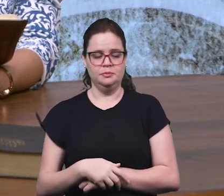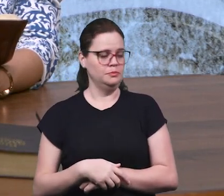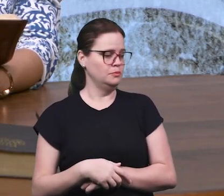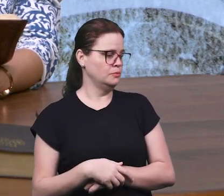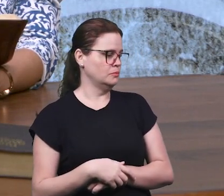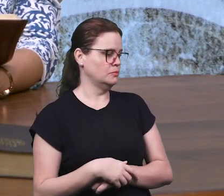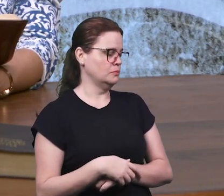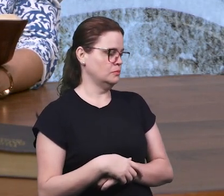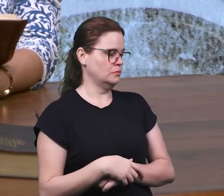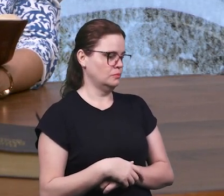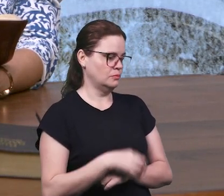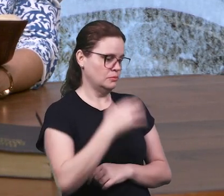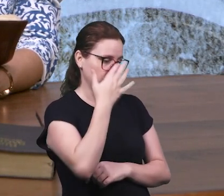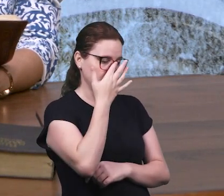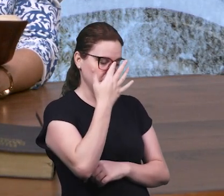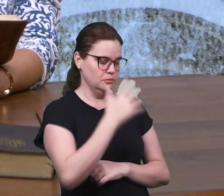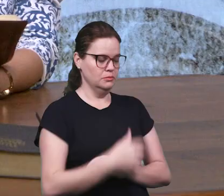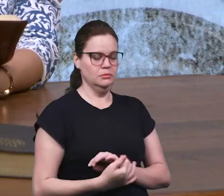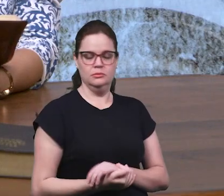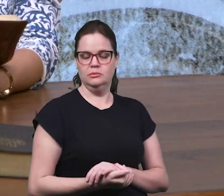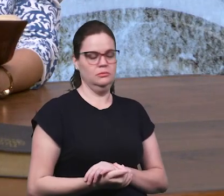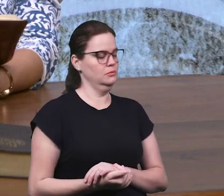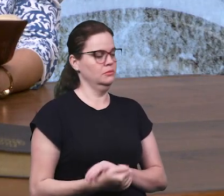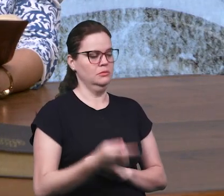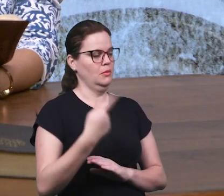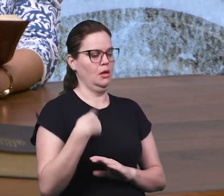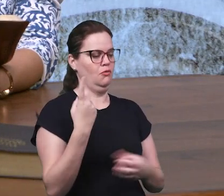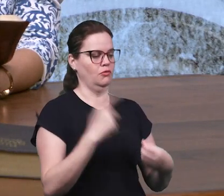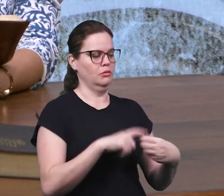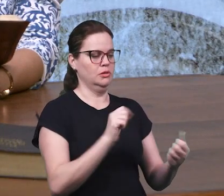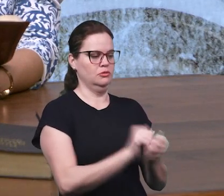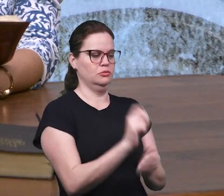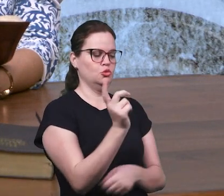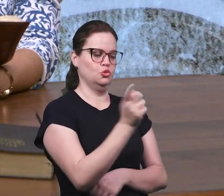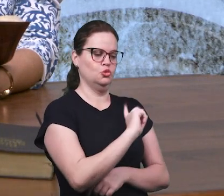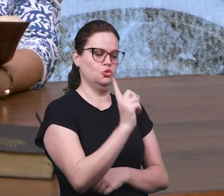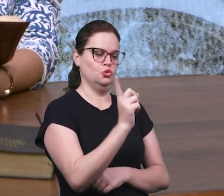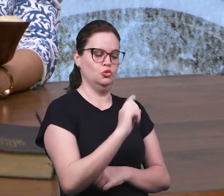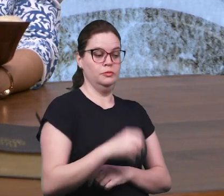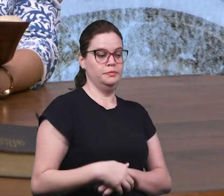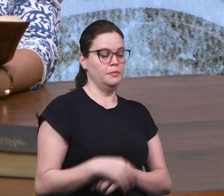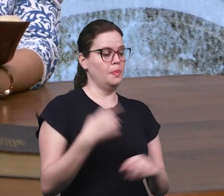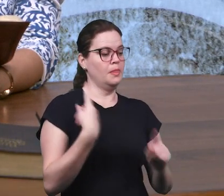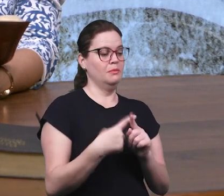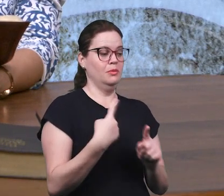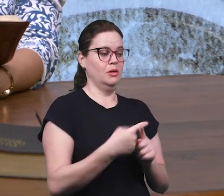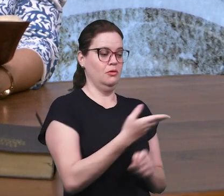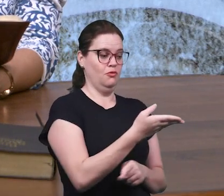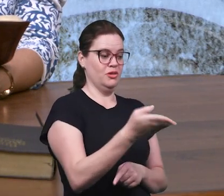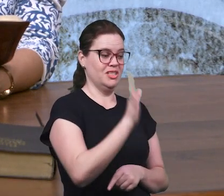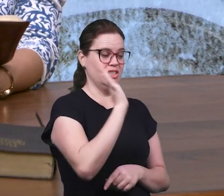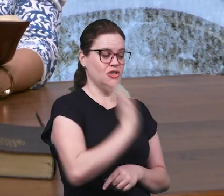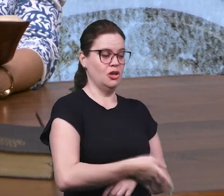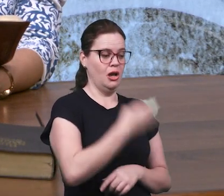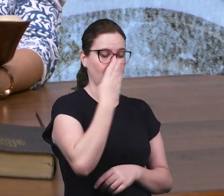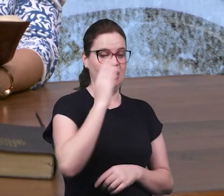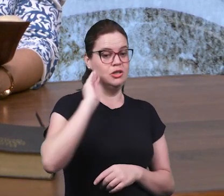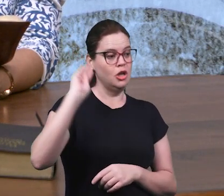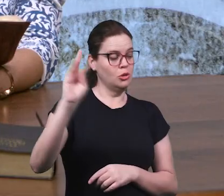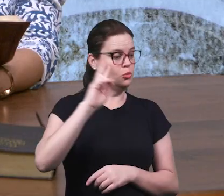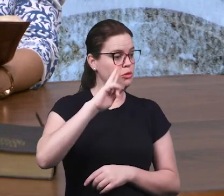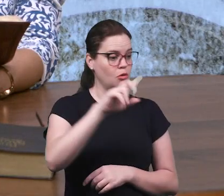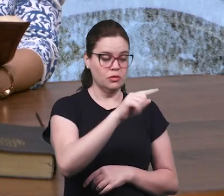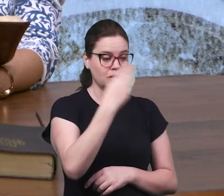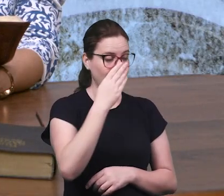Samuel disse a Saul: Não tornarei contigo, porquanto rejeitaste a palavra do